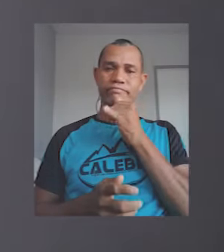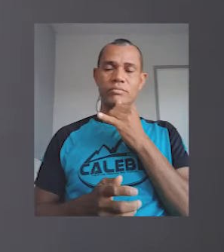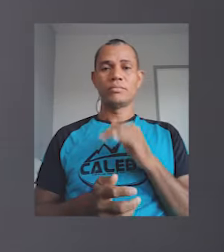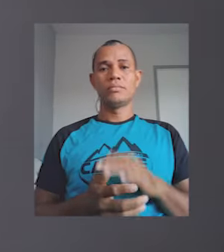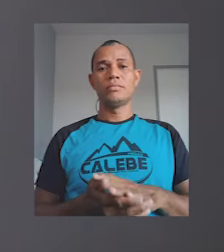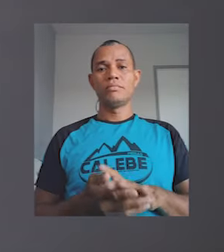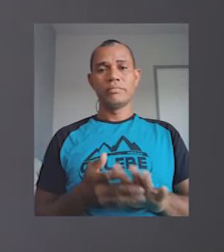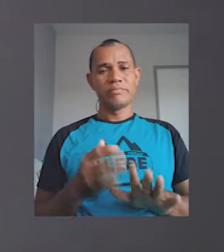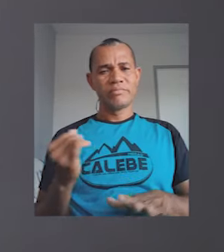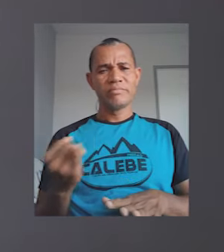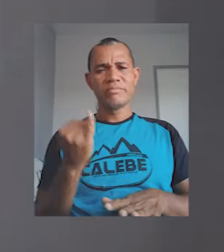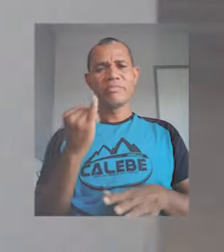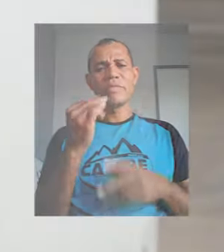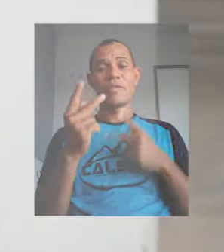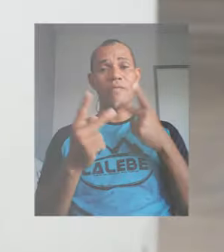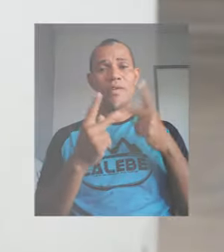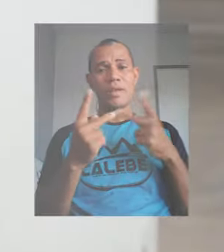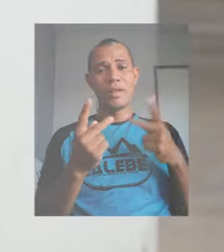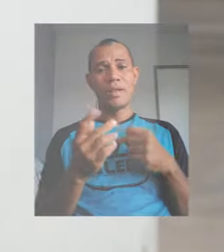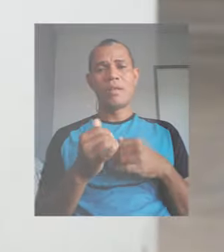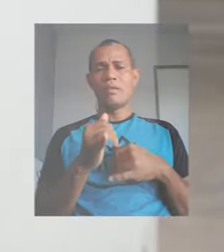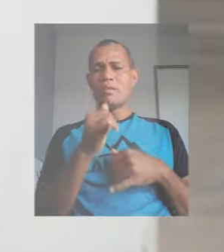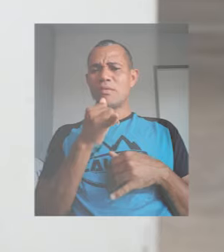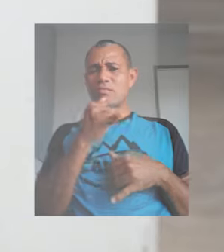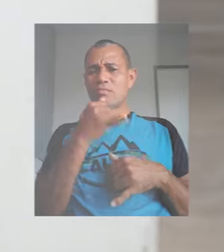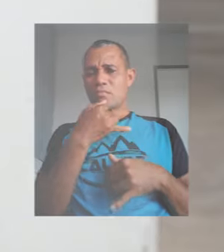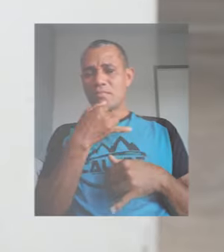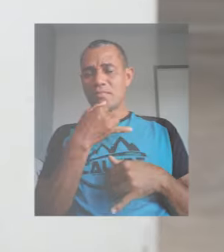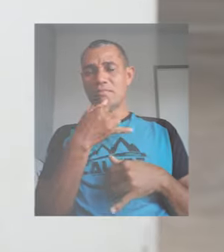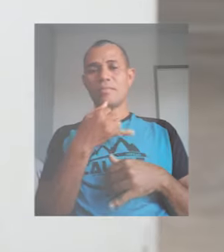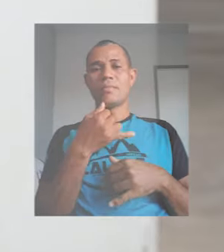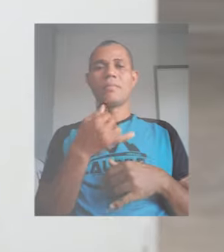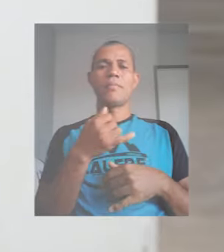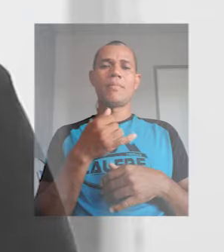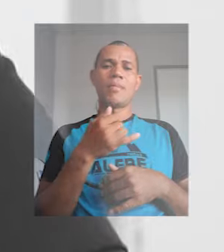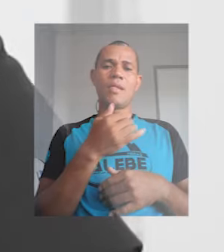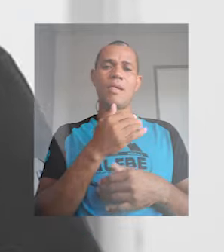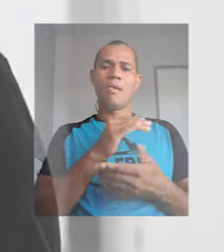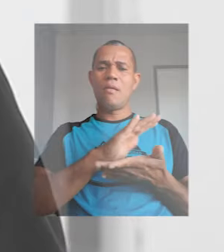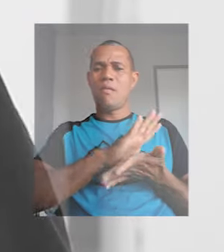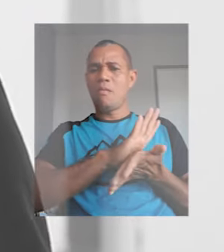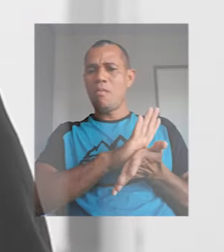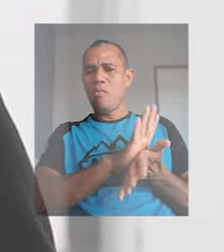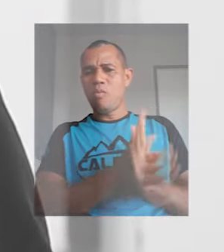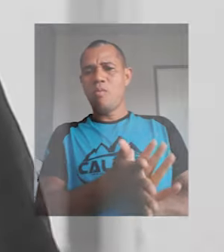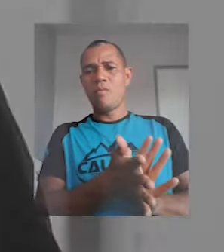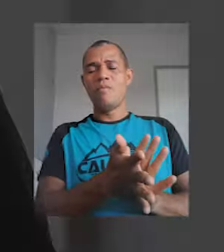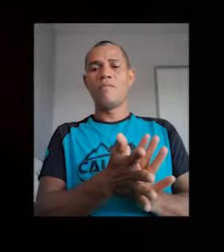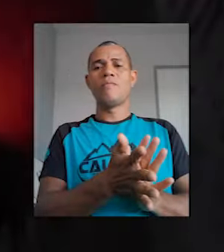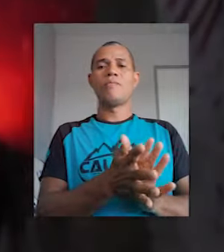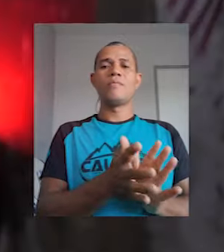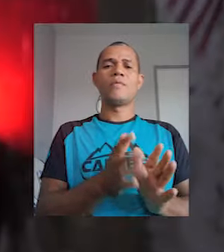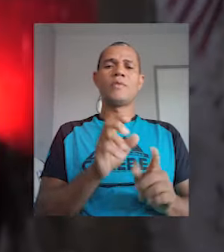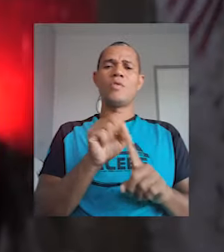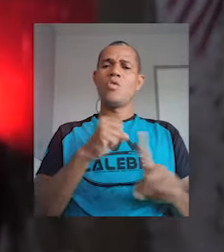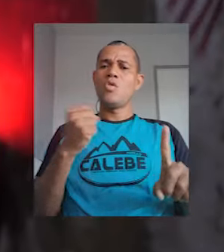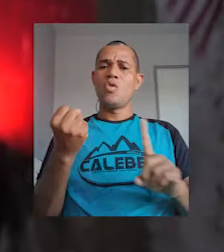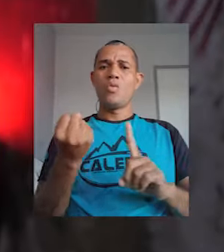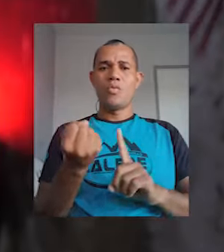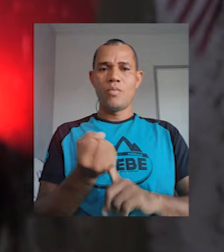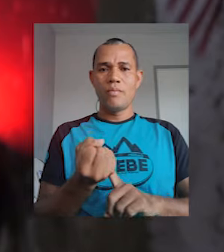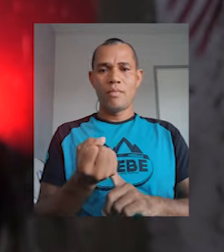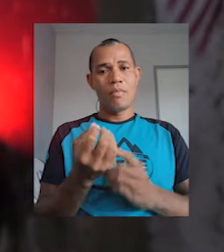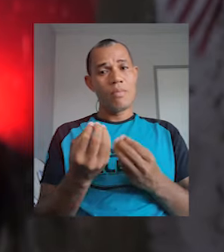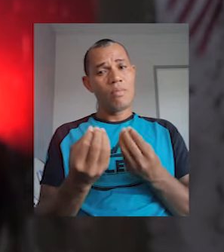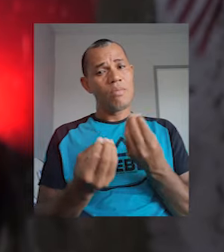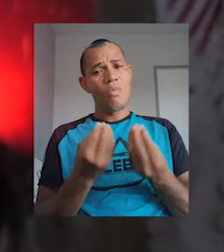Importante dizer que, infelizmente, o racismo ainda estrutura toda a sociedade brasileira. Não tem como a